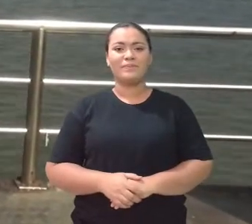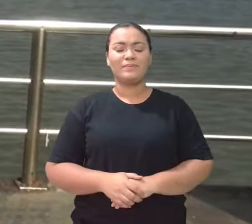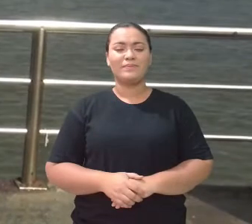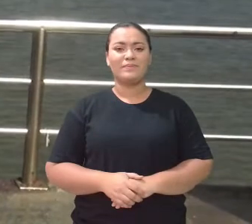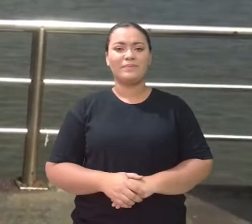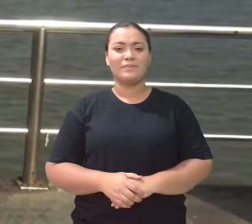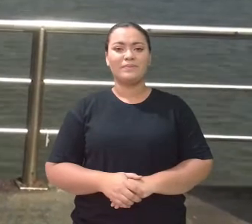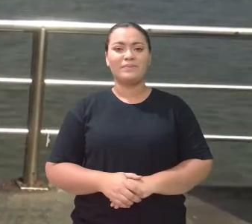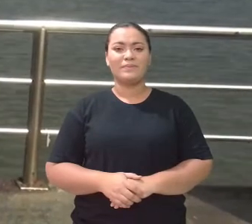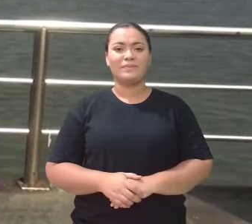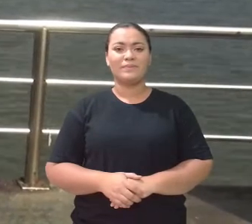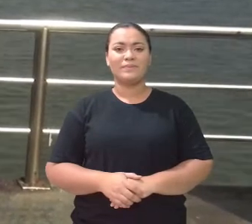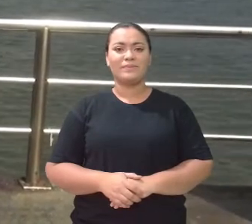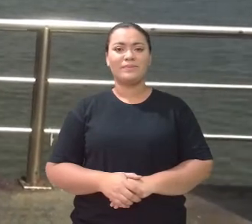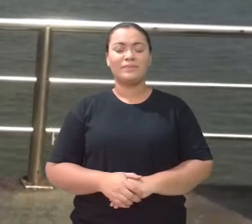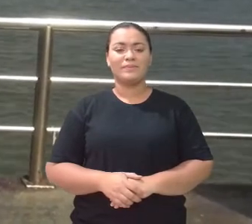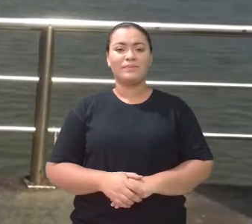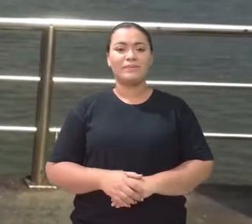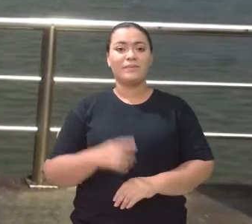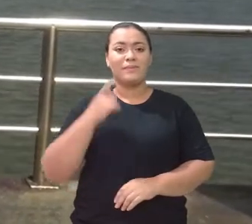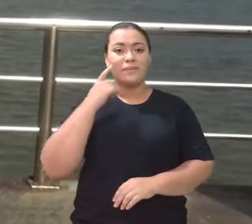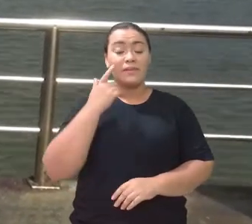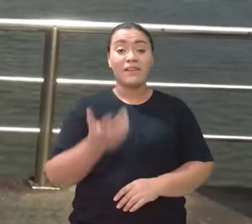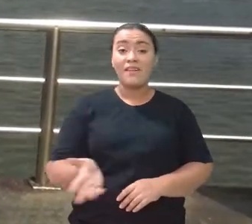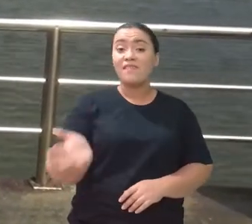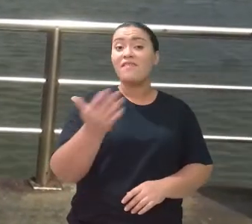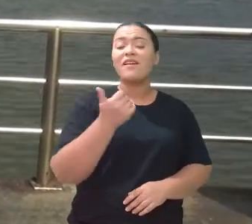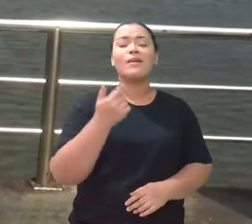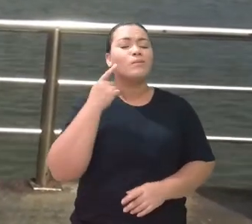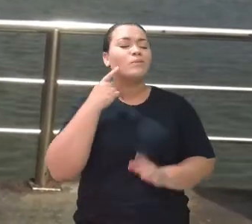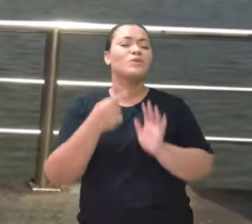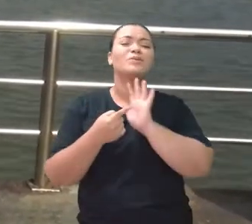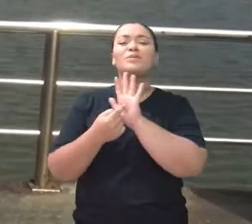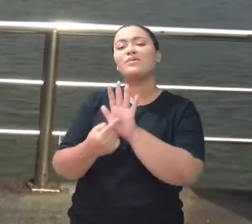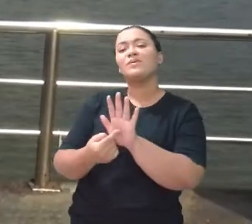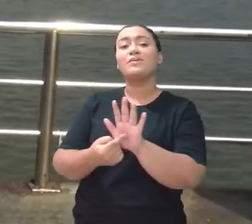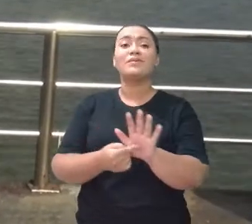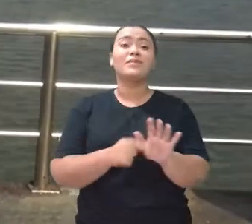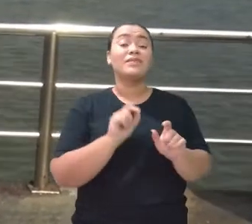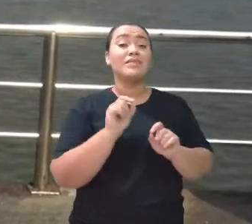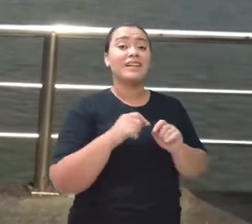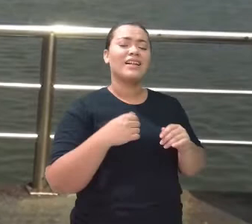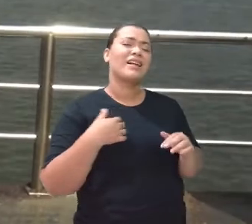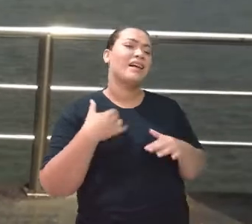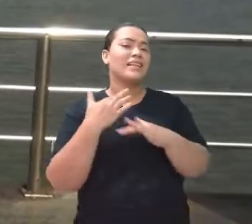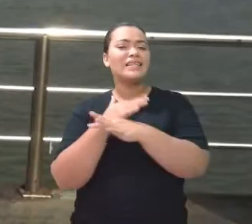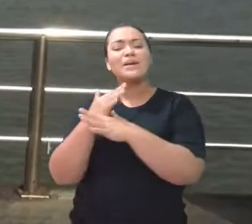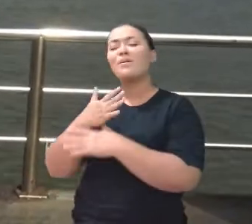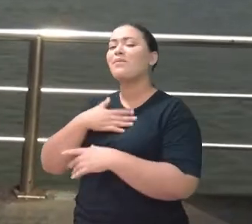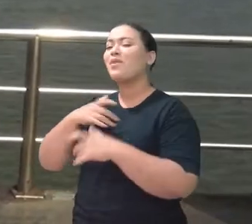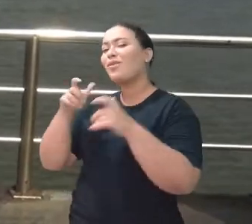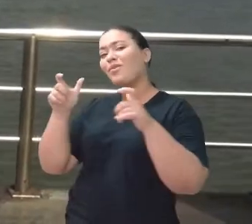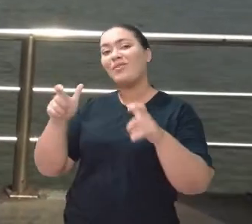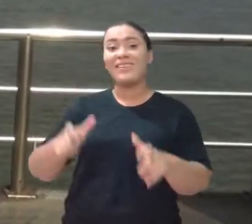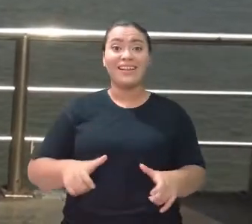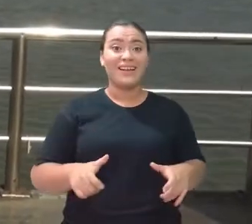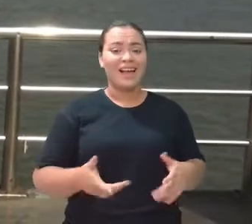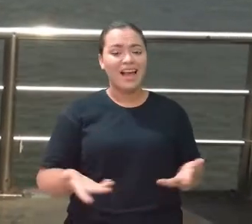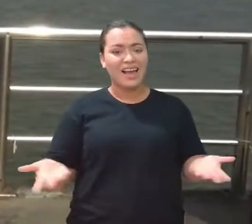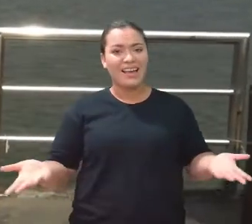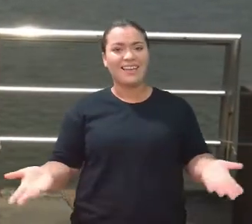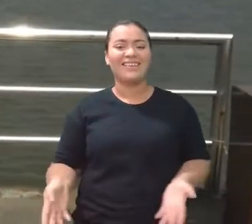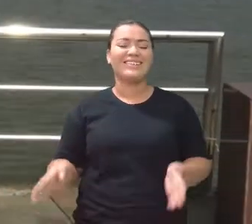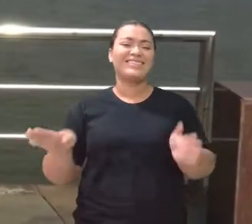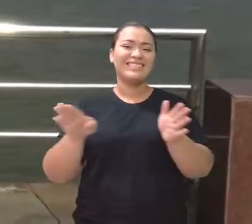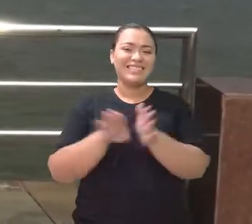Hey! Vem cá que eu quero te mostrar. O quê? A minha cidade, o meu lugar. chegando